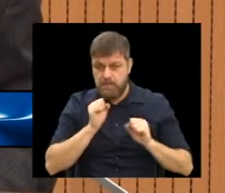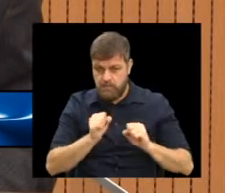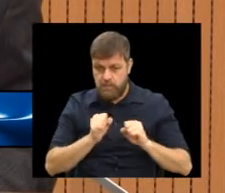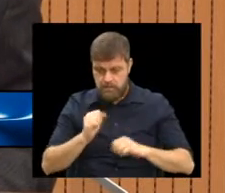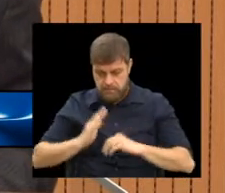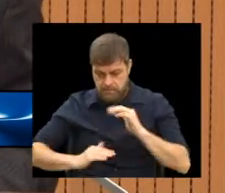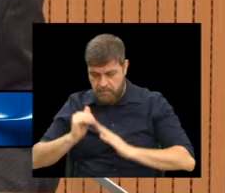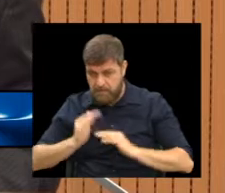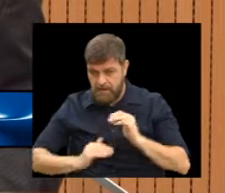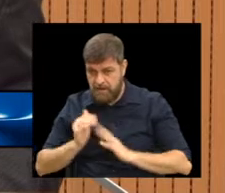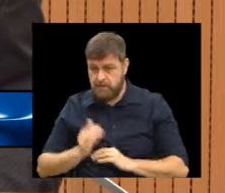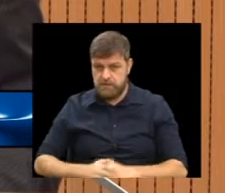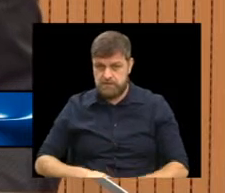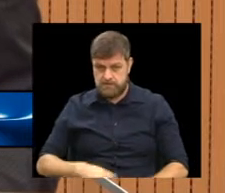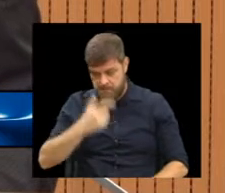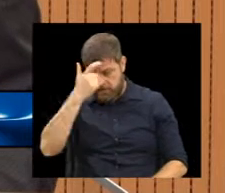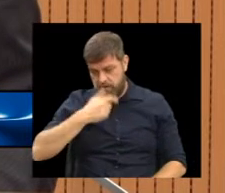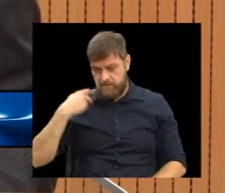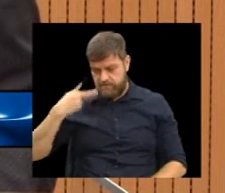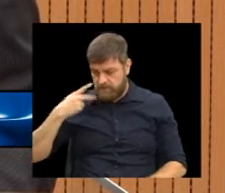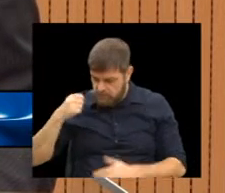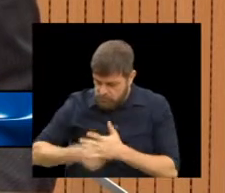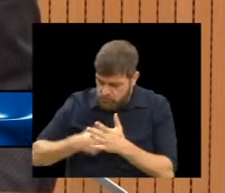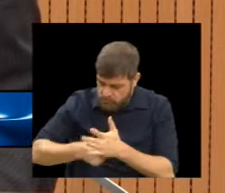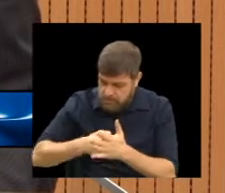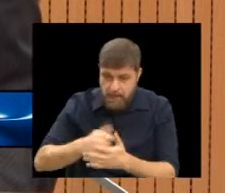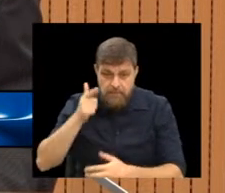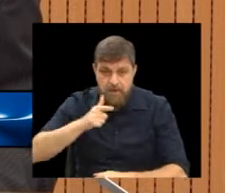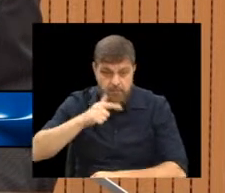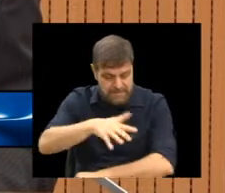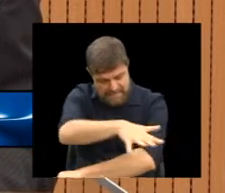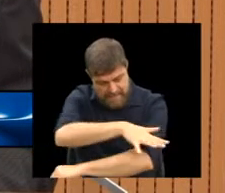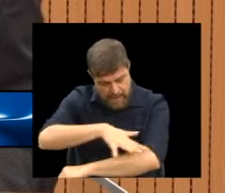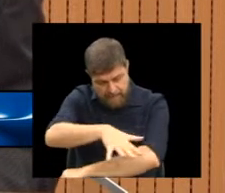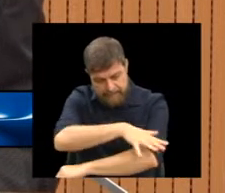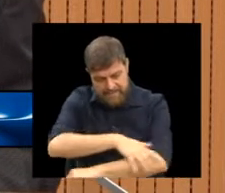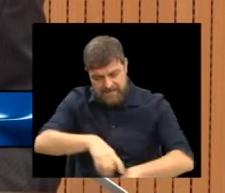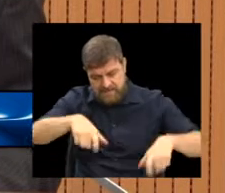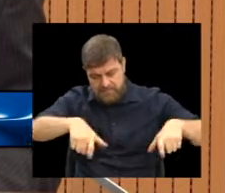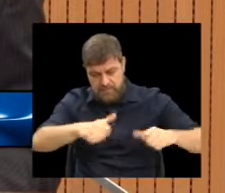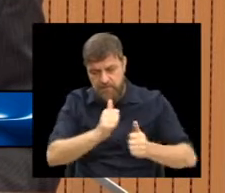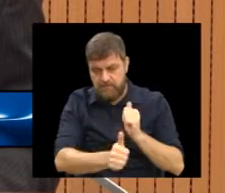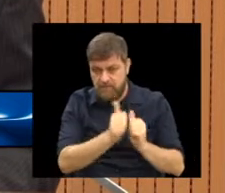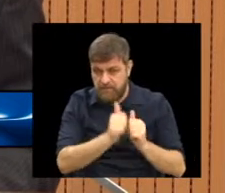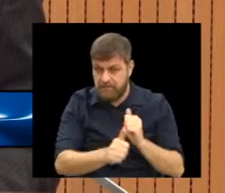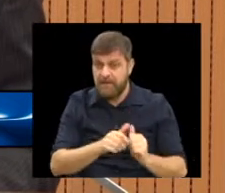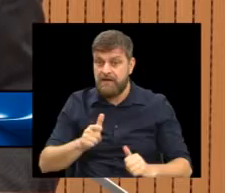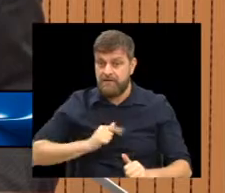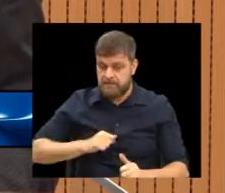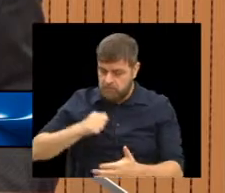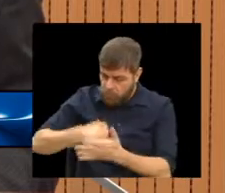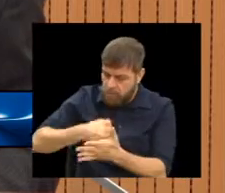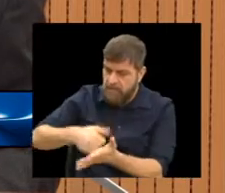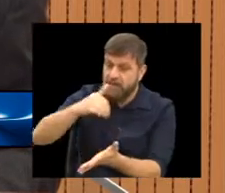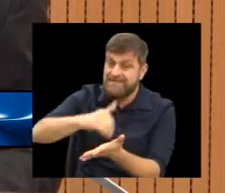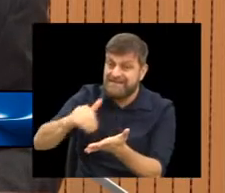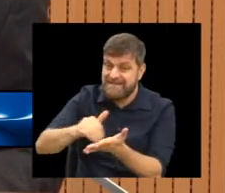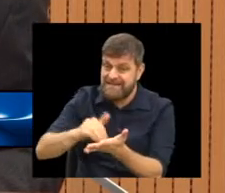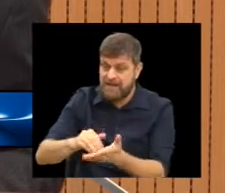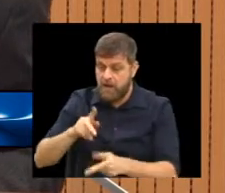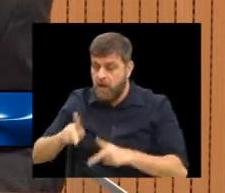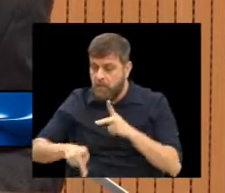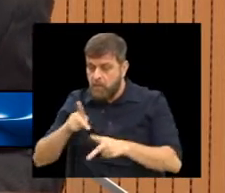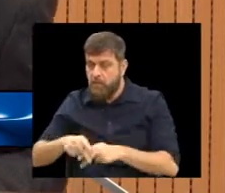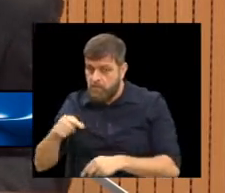atuação muito severa deste vereador que faz as indicações e está cobrando sempre o secretário para que faça uso do